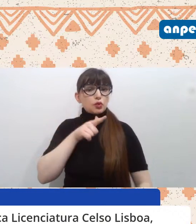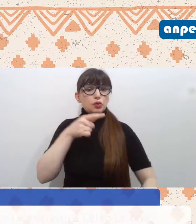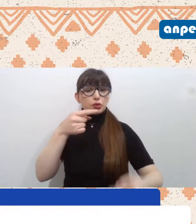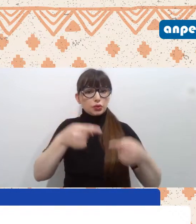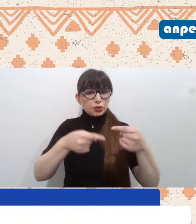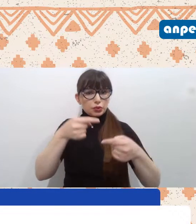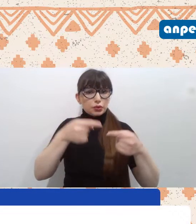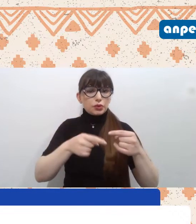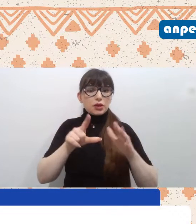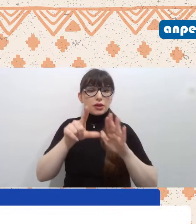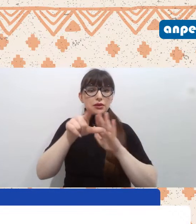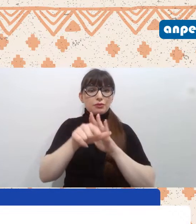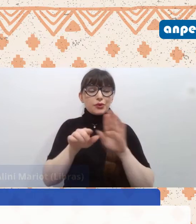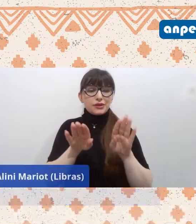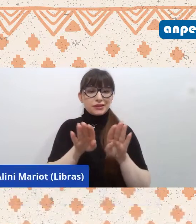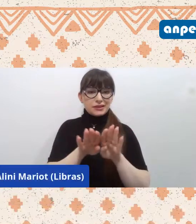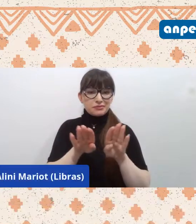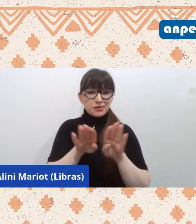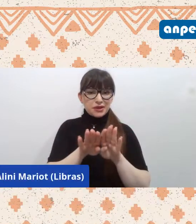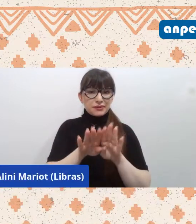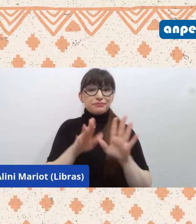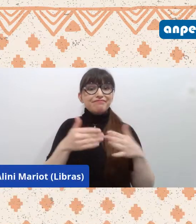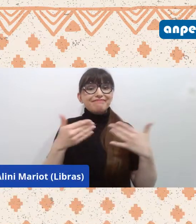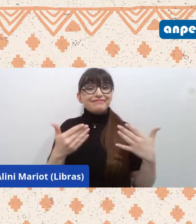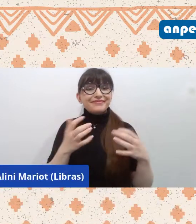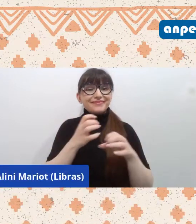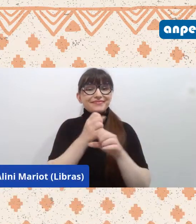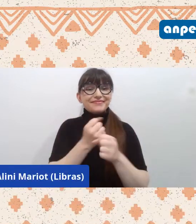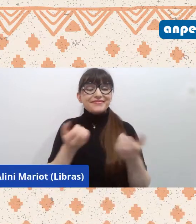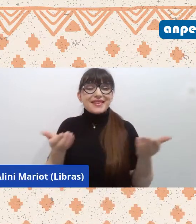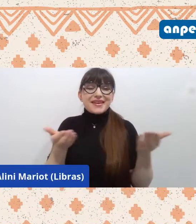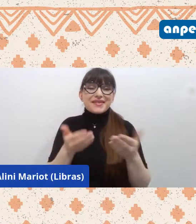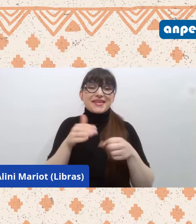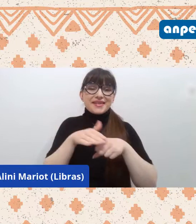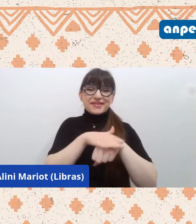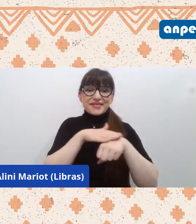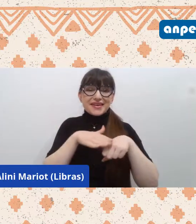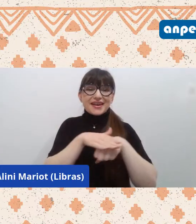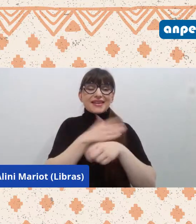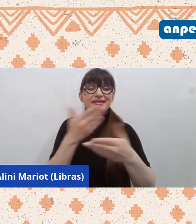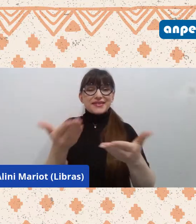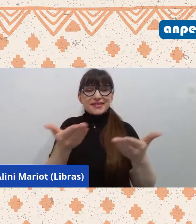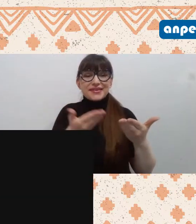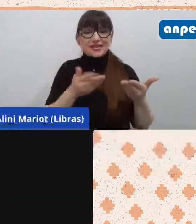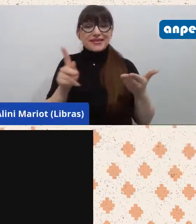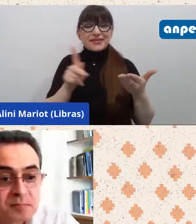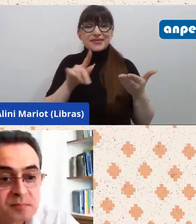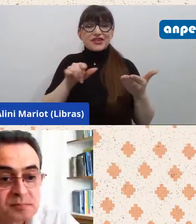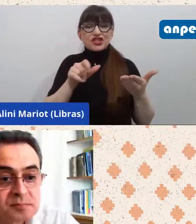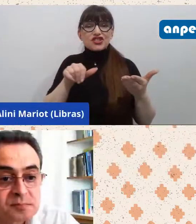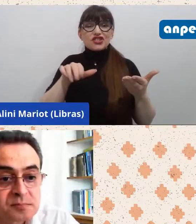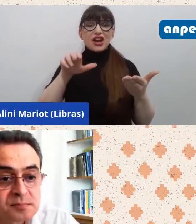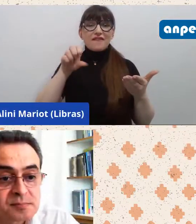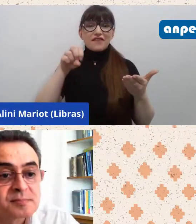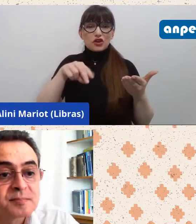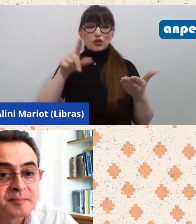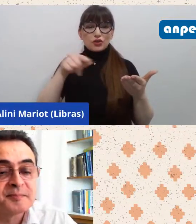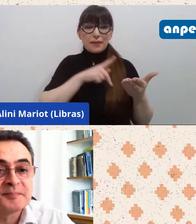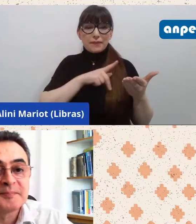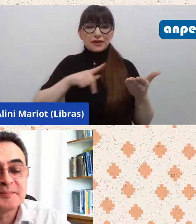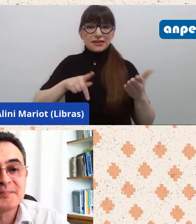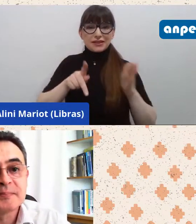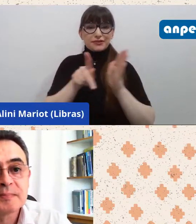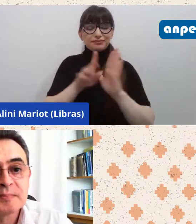mais depois. Então, para somar a essa conversa, chamo agora o professor Jefferson, que é o nosso presidente da Comissão